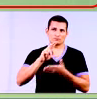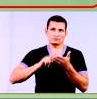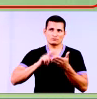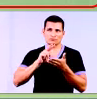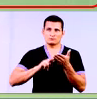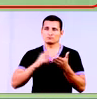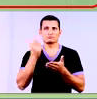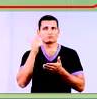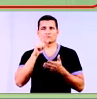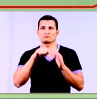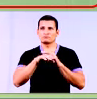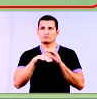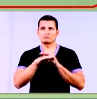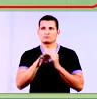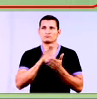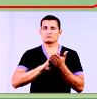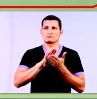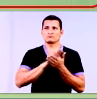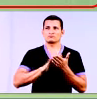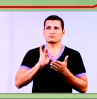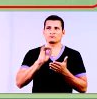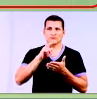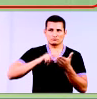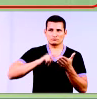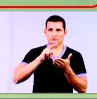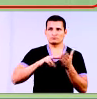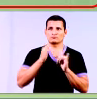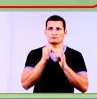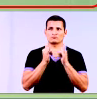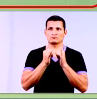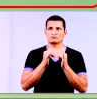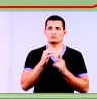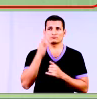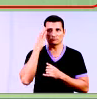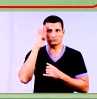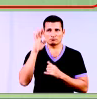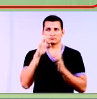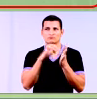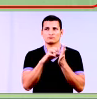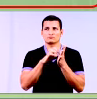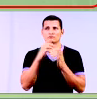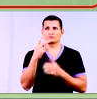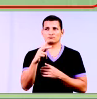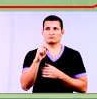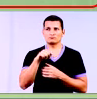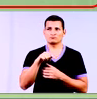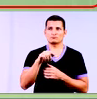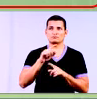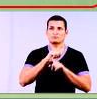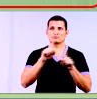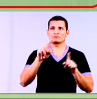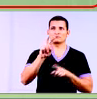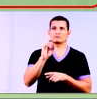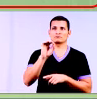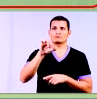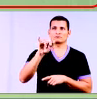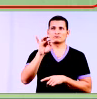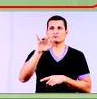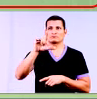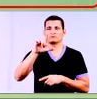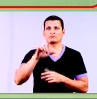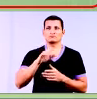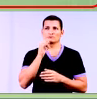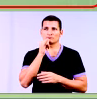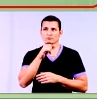não consigo gravar em cima dela, eu só leio a informação, e a principal característica dela é que ela é uma memória não volátil. Quando